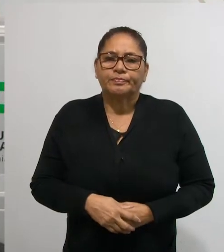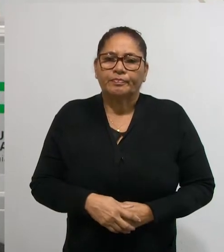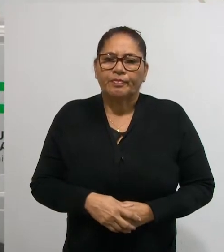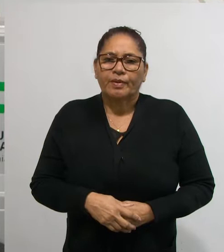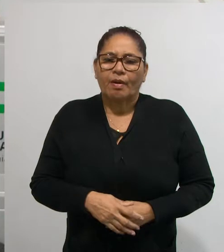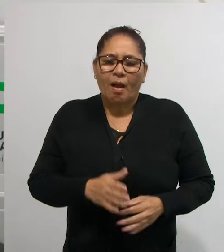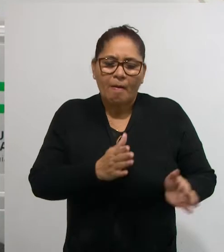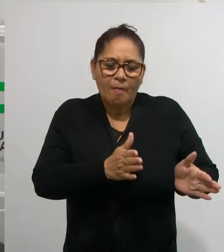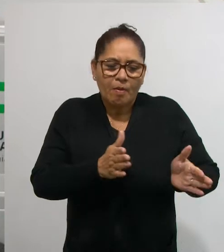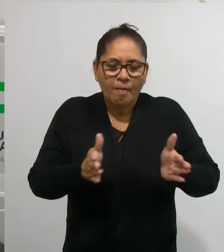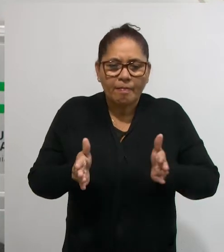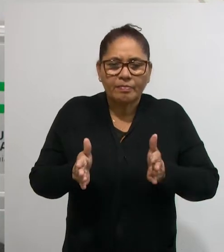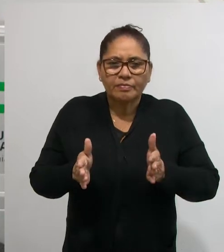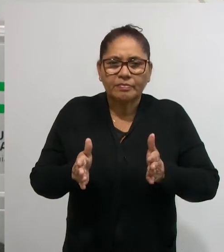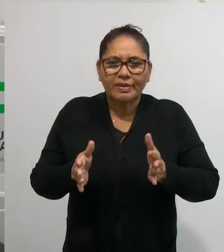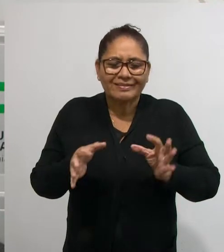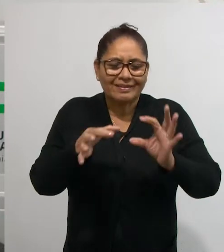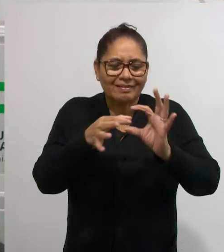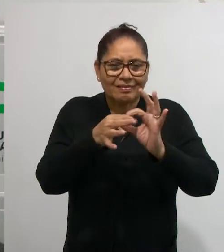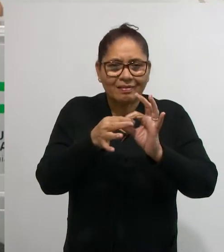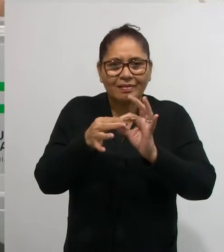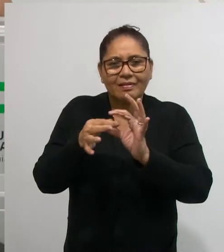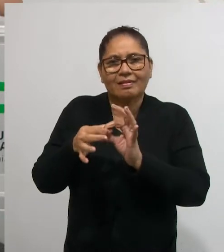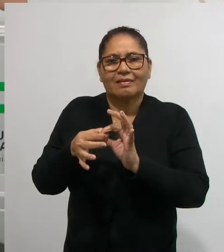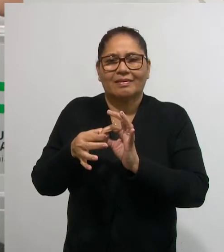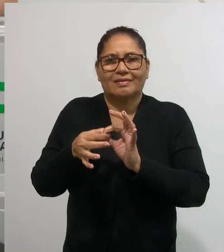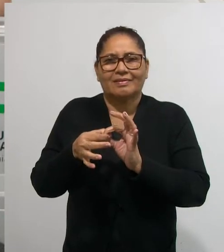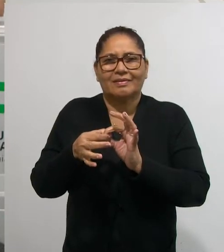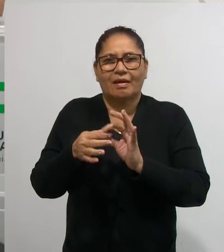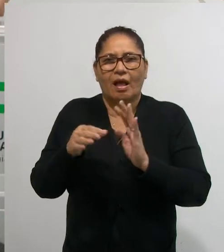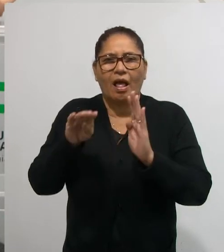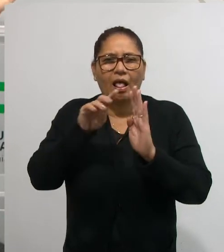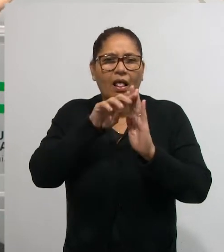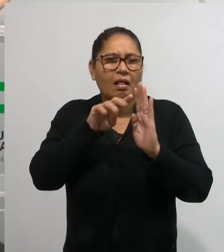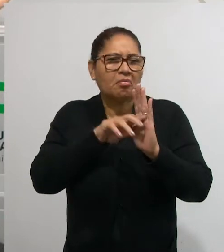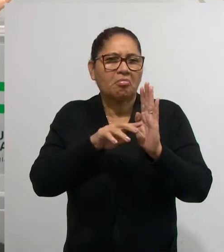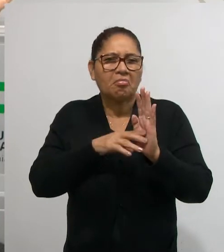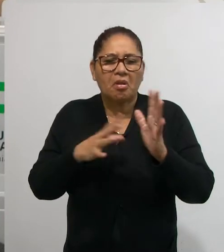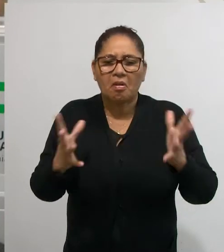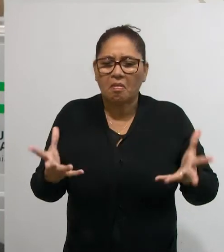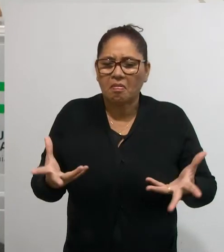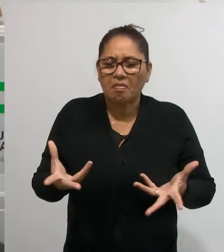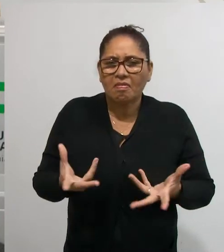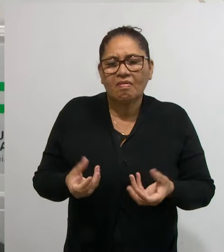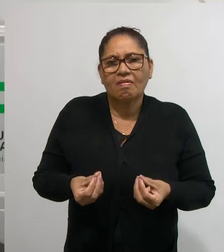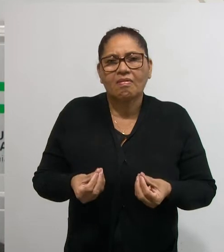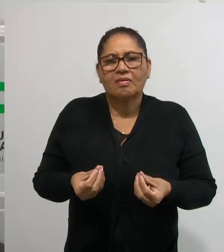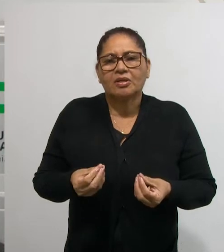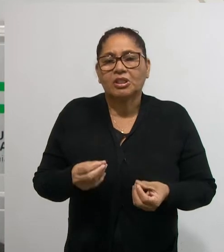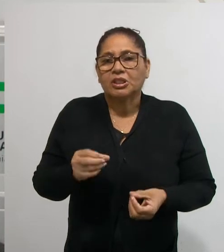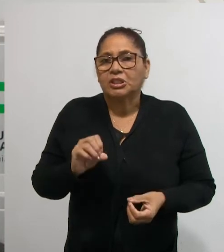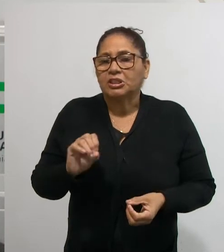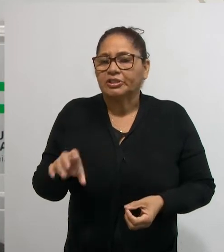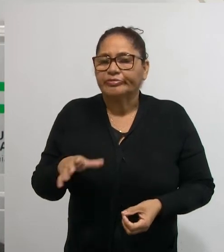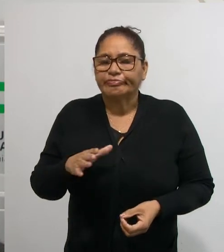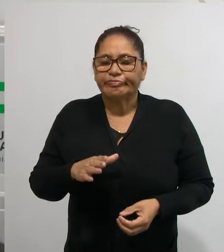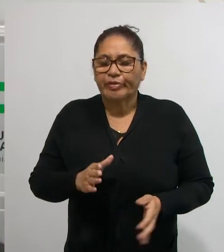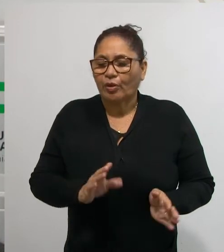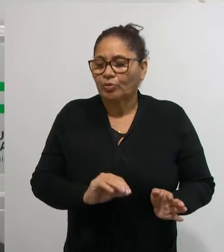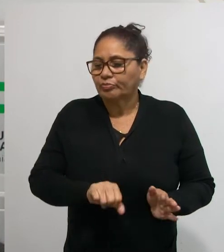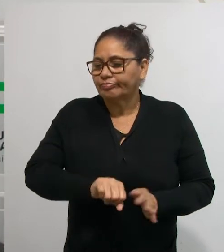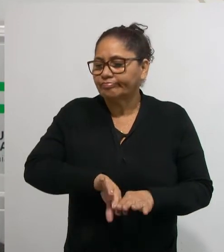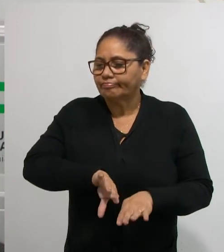Uma parte depende da outra. Não tem como eu pensar em conteúdos maravilhosos se eu vou deixar de